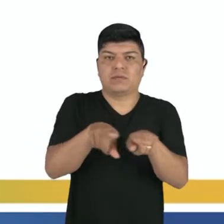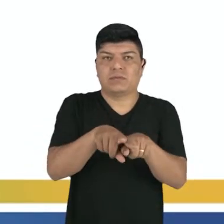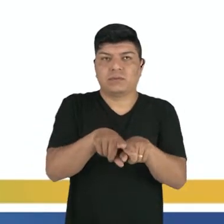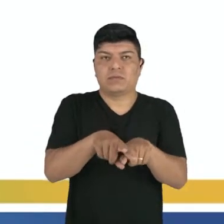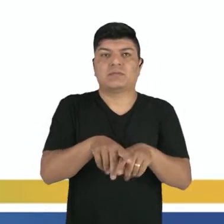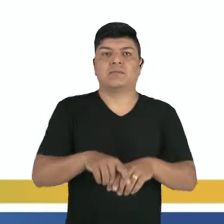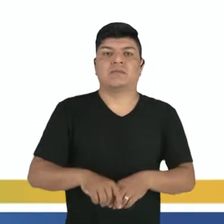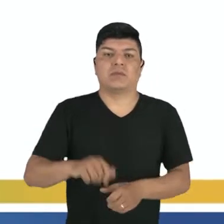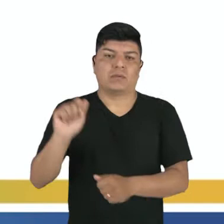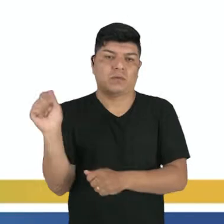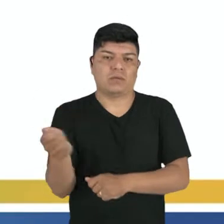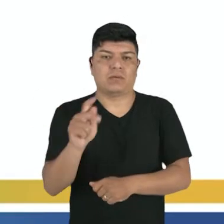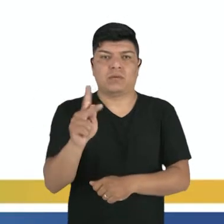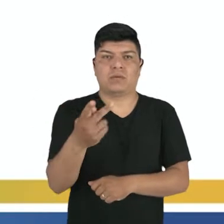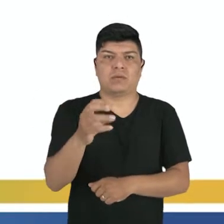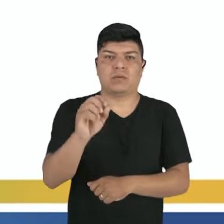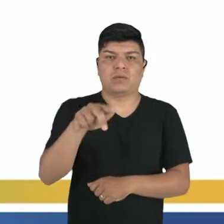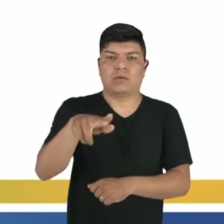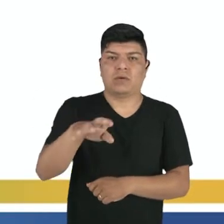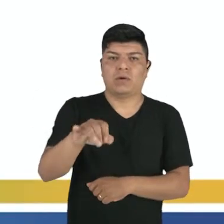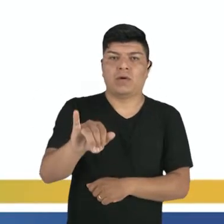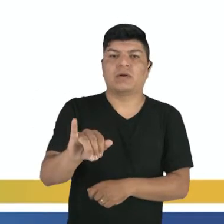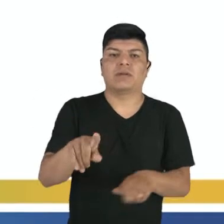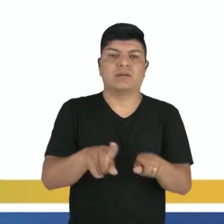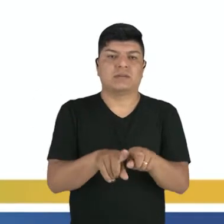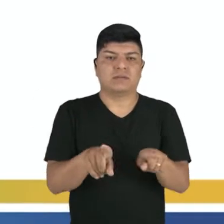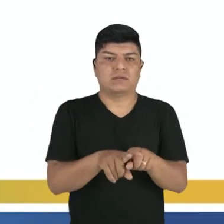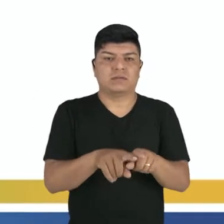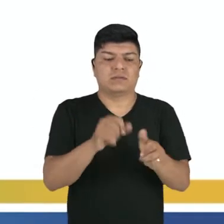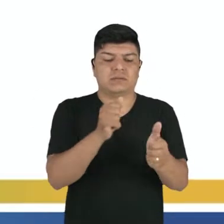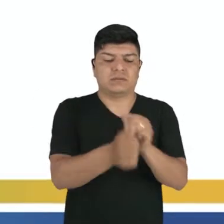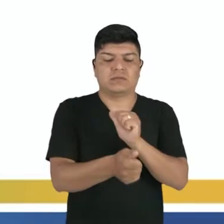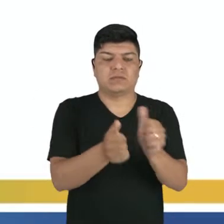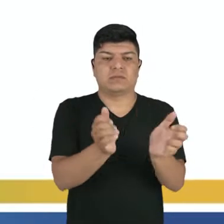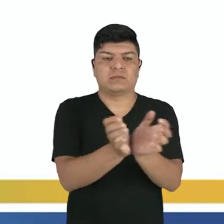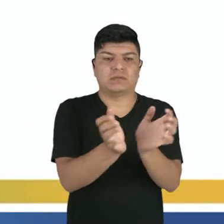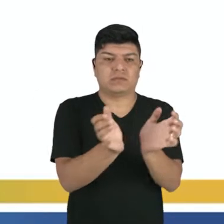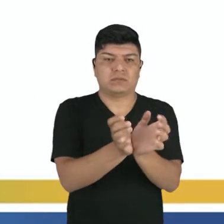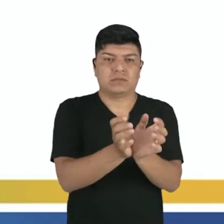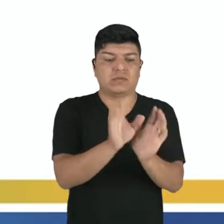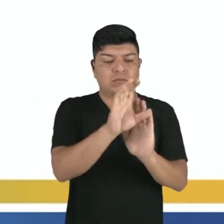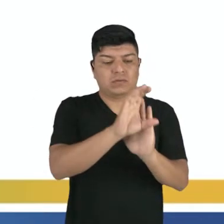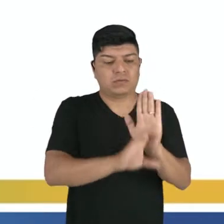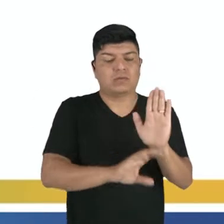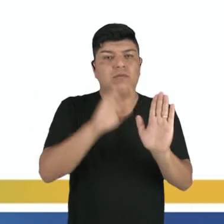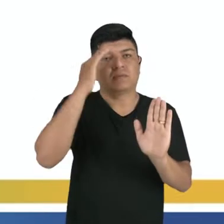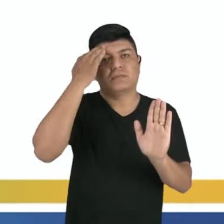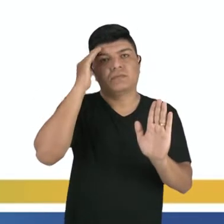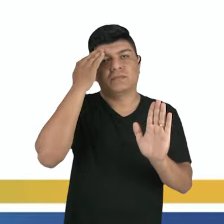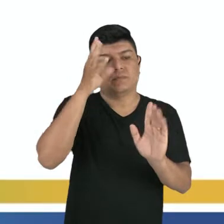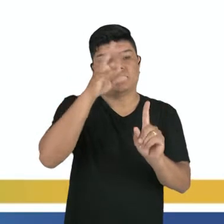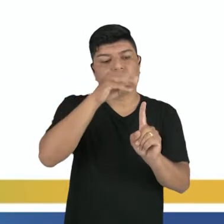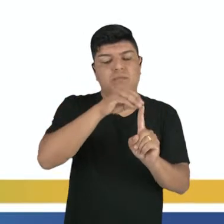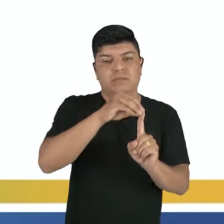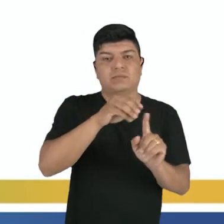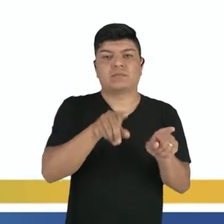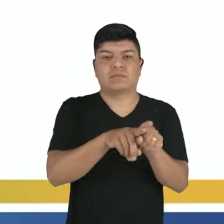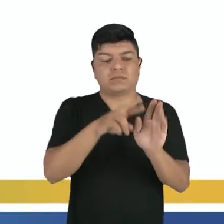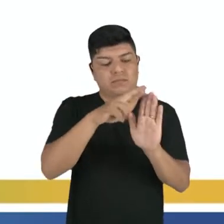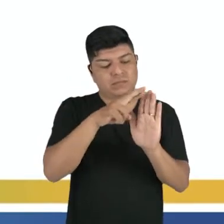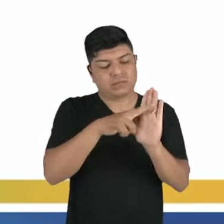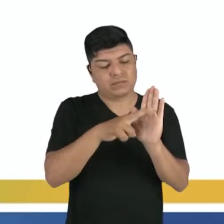também rock aí tá bom quando falamos em esportes coletivos vemos a entender seu conceito objetivo